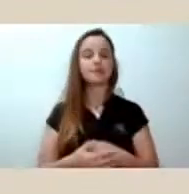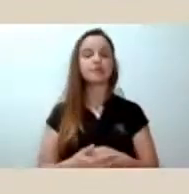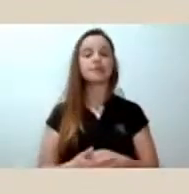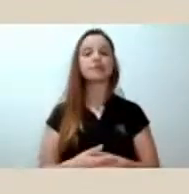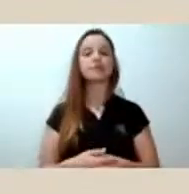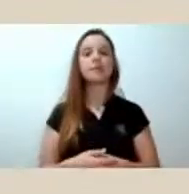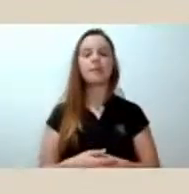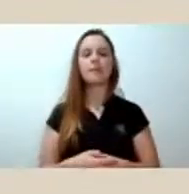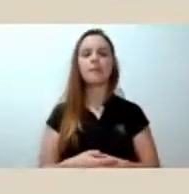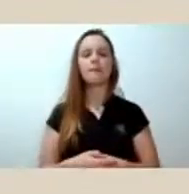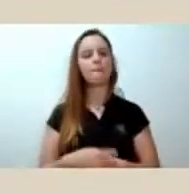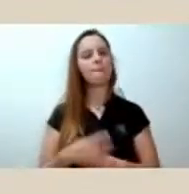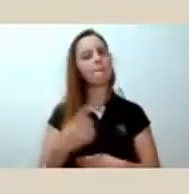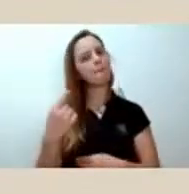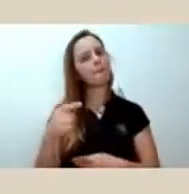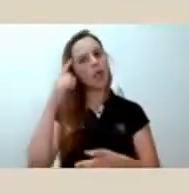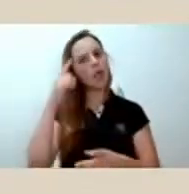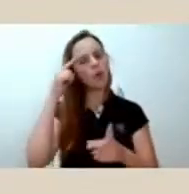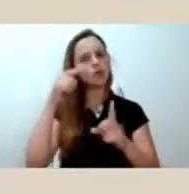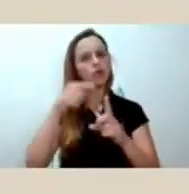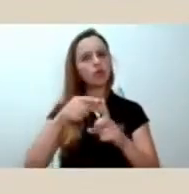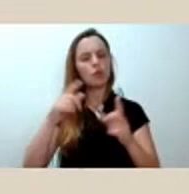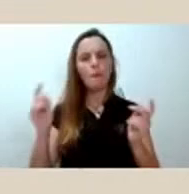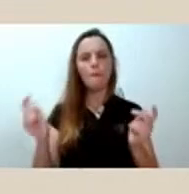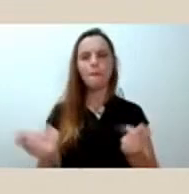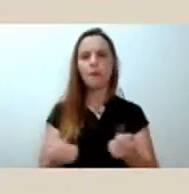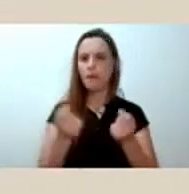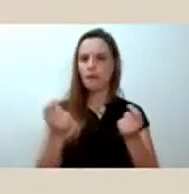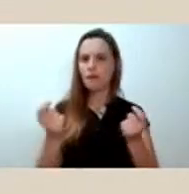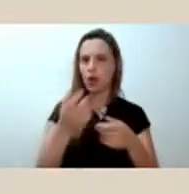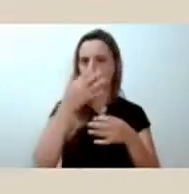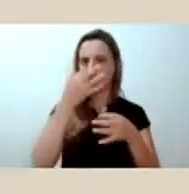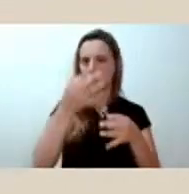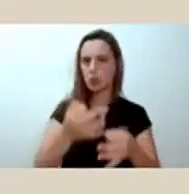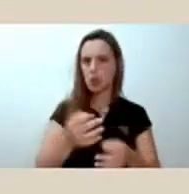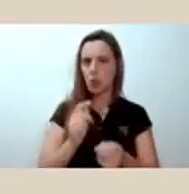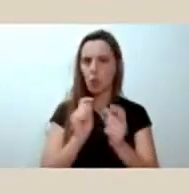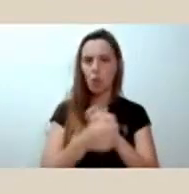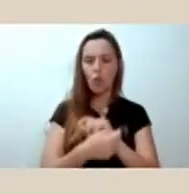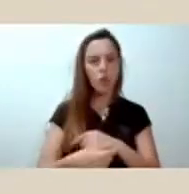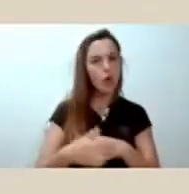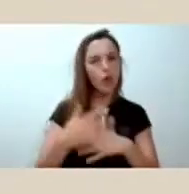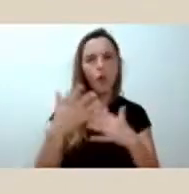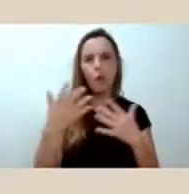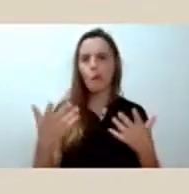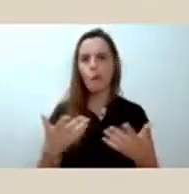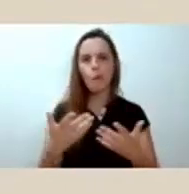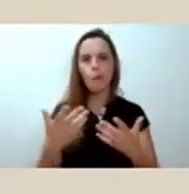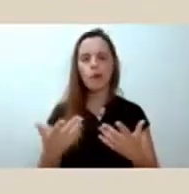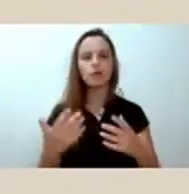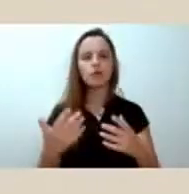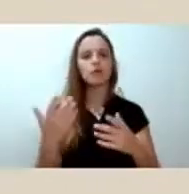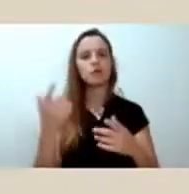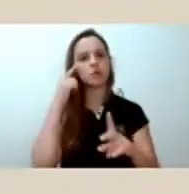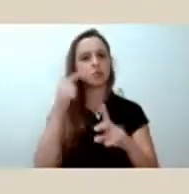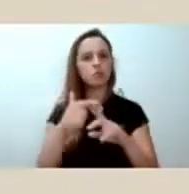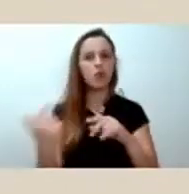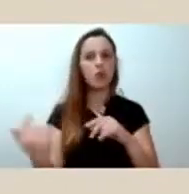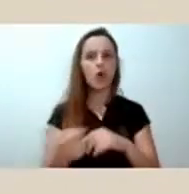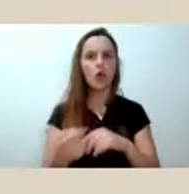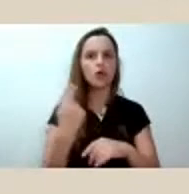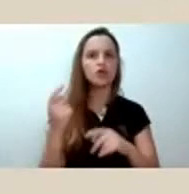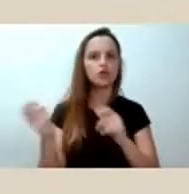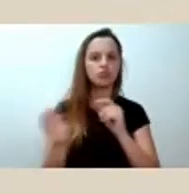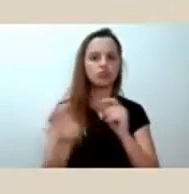têm essa intenção de promover alterações do comportamento, ou pelo menos da gente discutir, não é? Como fazer para